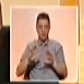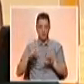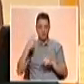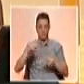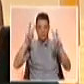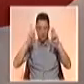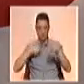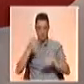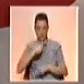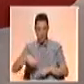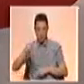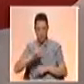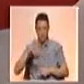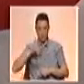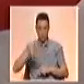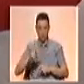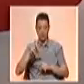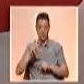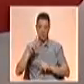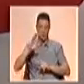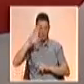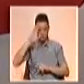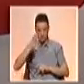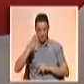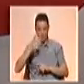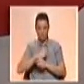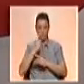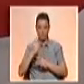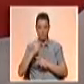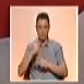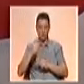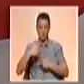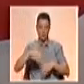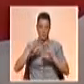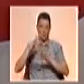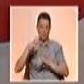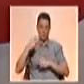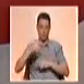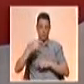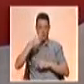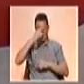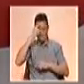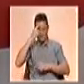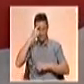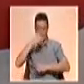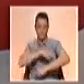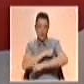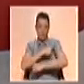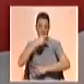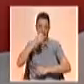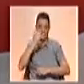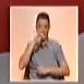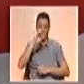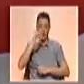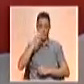que, se calhar, nós em Portugal já não temos muito essa percepção, porque já lá vai há muito tempo, não se sabe, febre tifoides e outras doenças